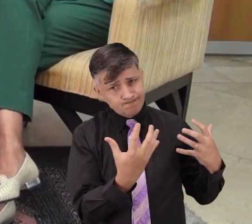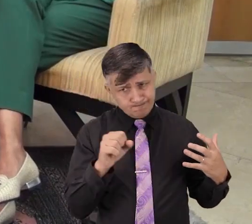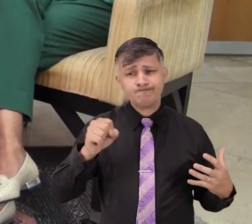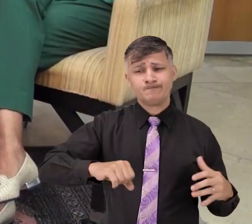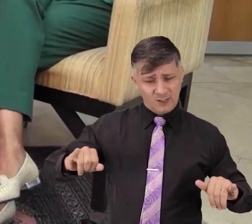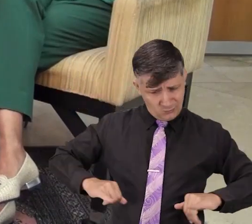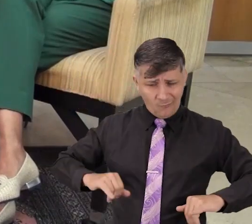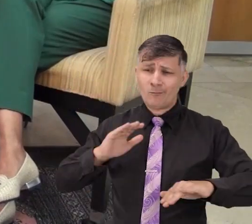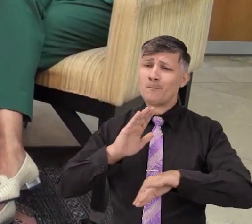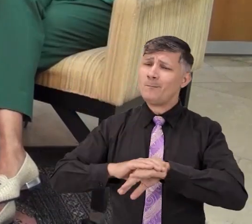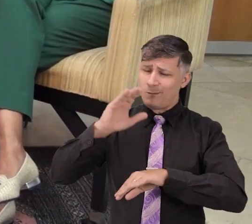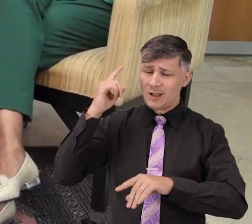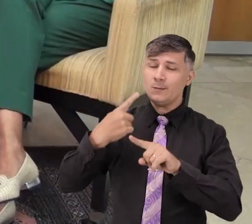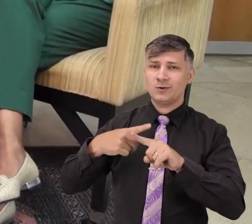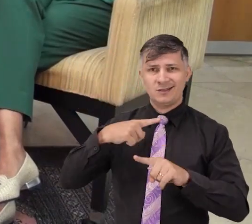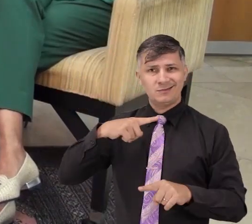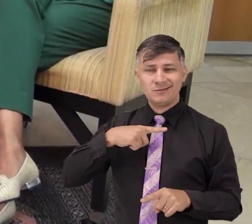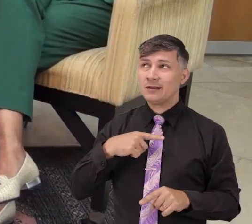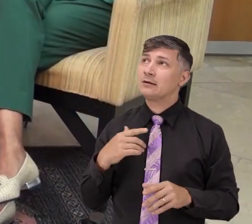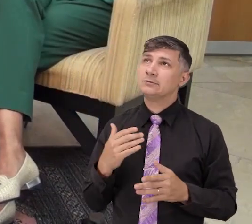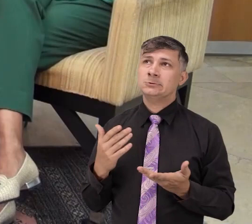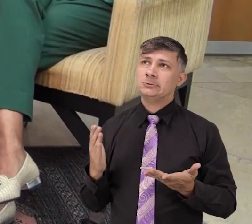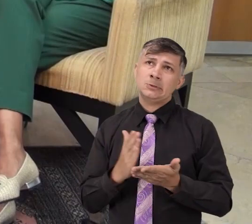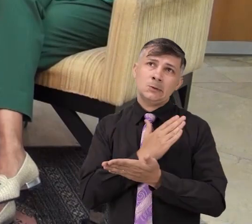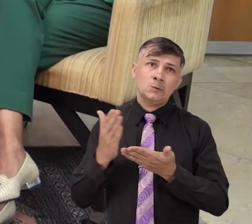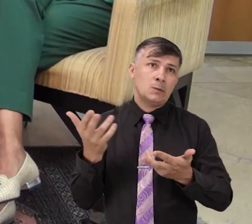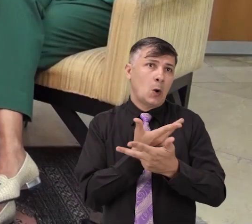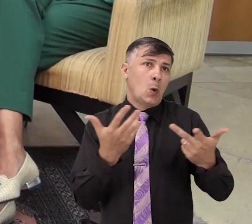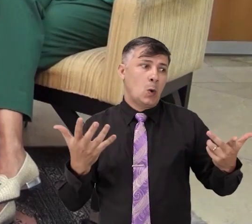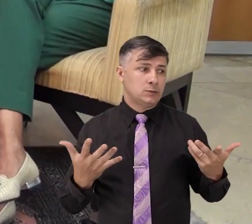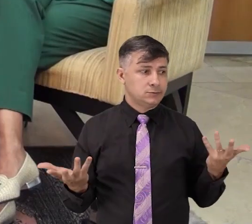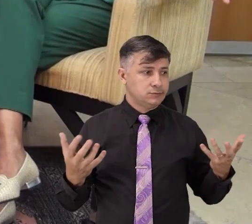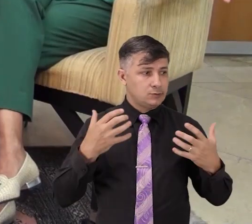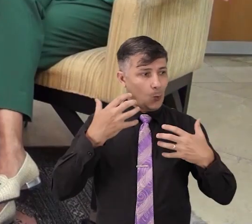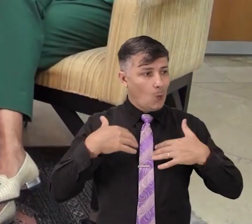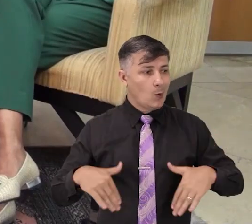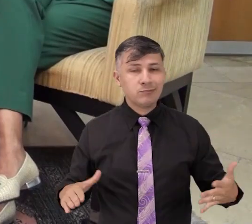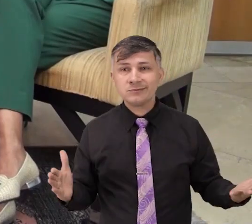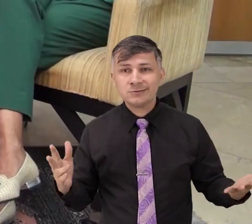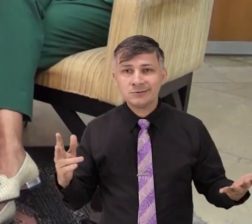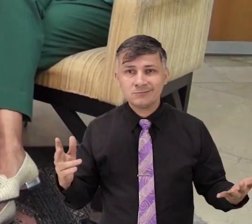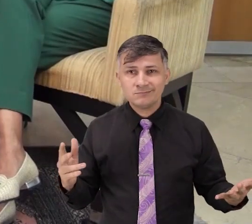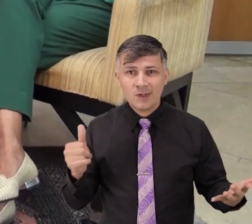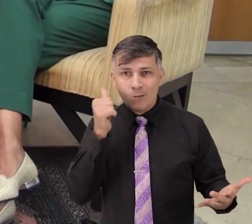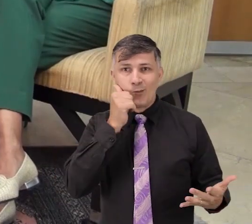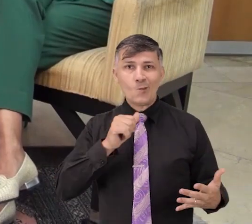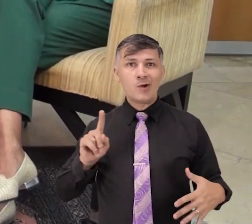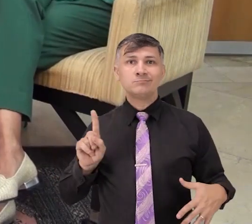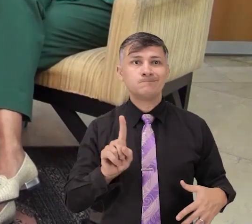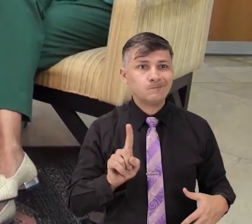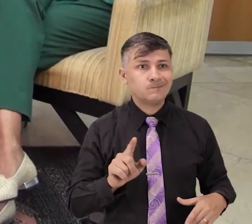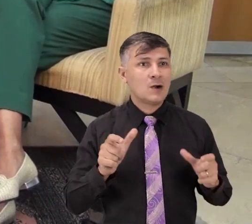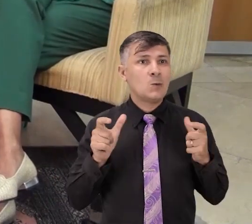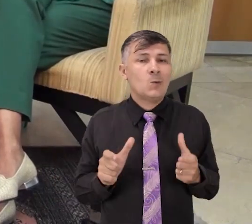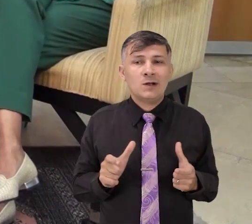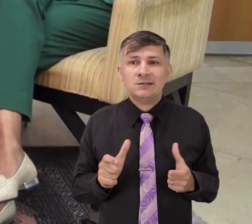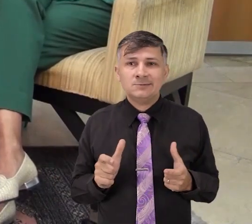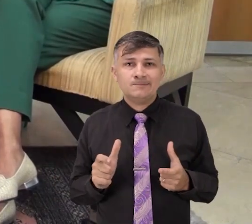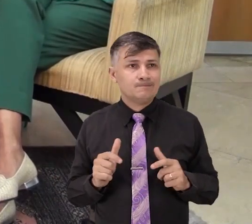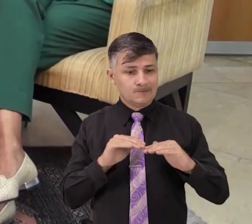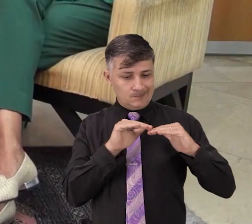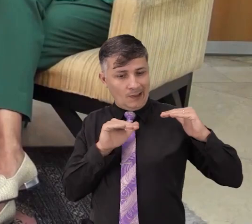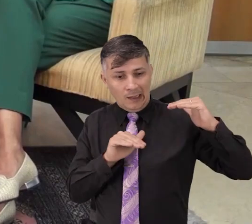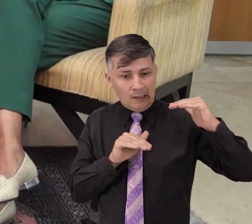que, enfim, colocam a mulher numa situação desvantajosa. Né? Você, uma coisa, é um trabalhador